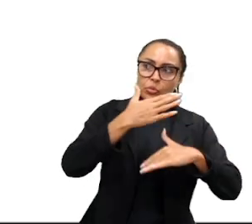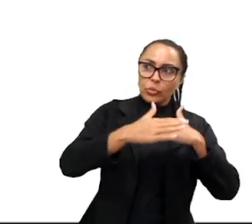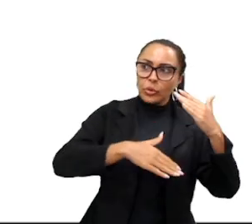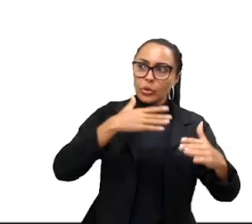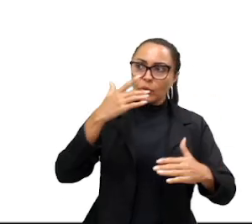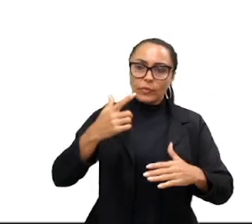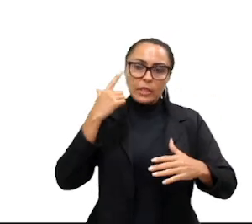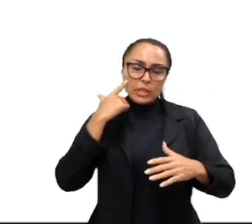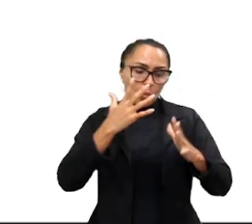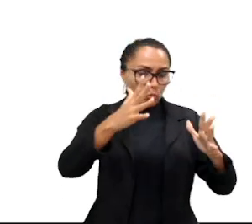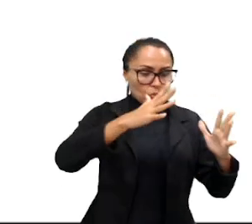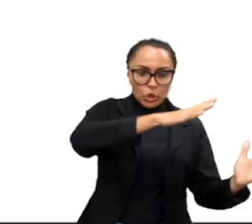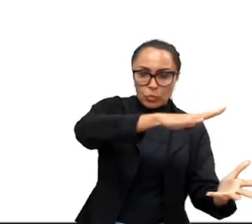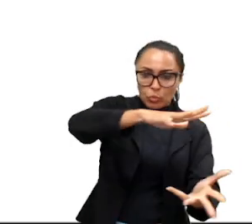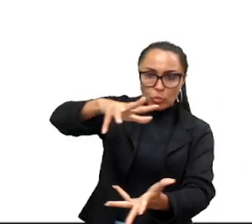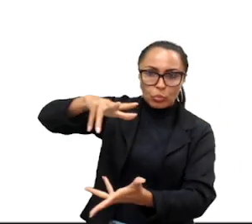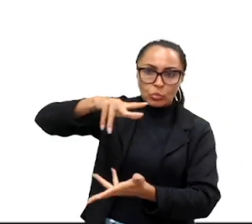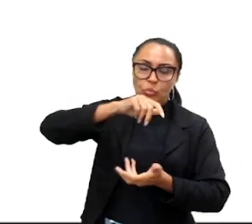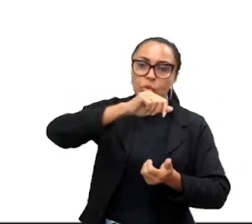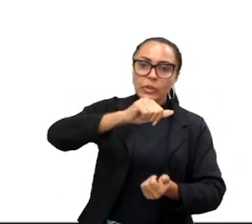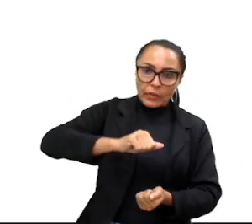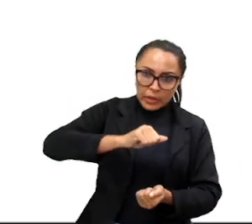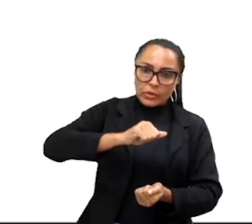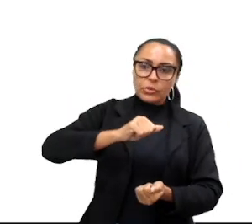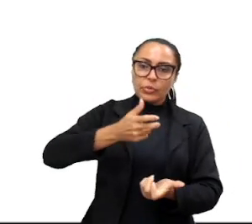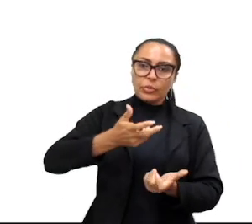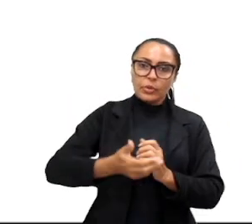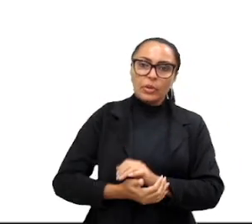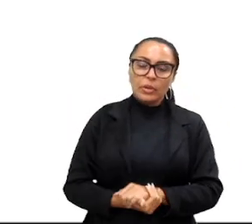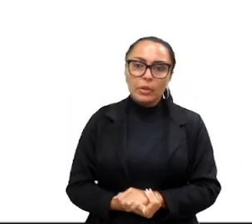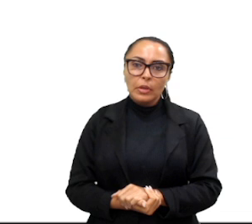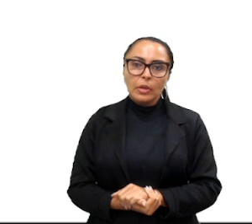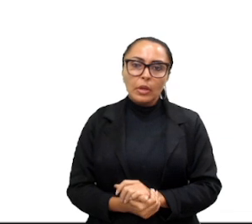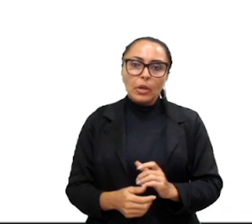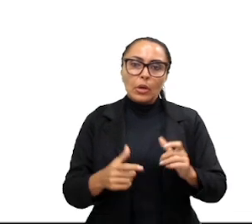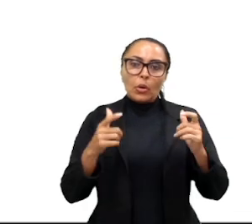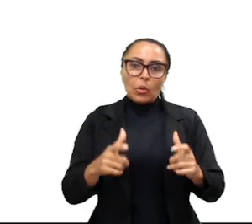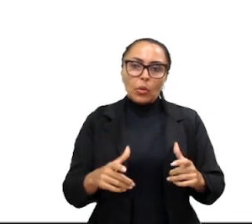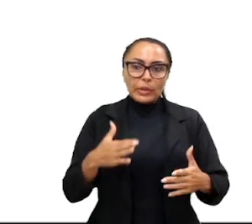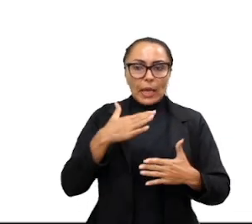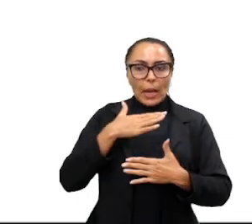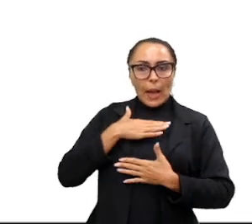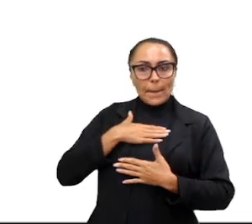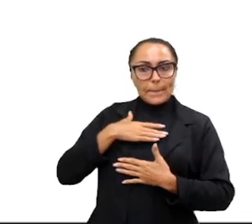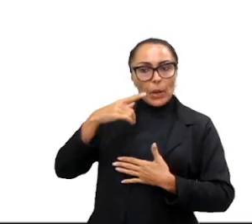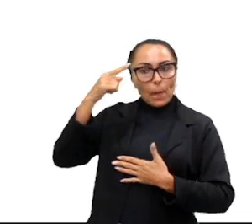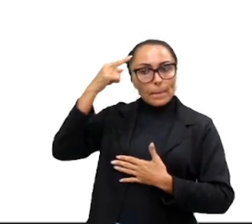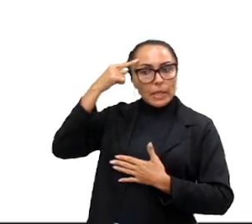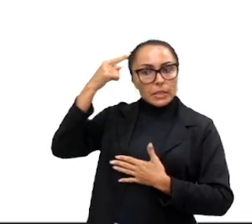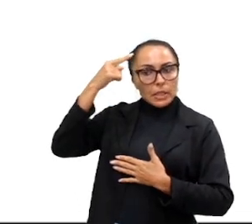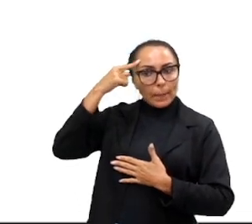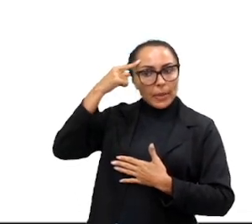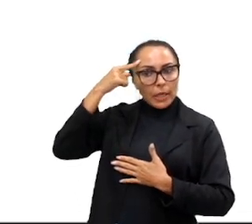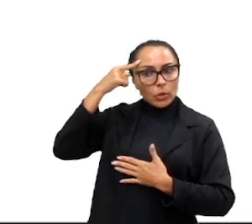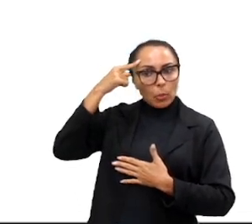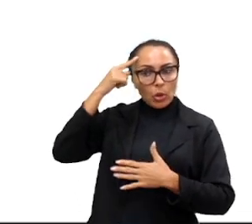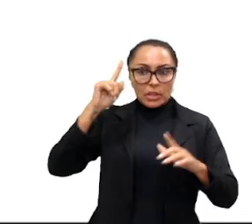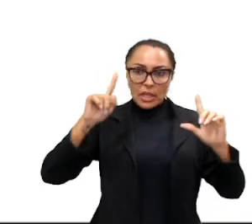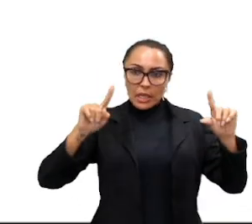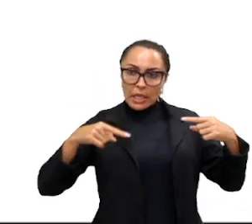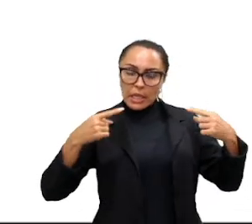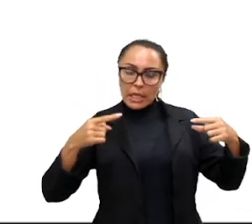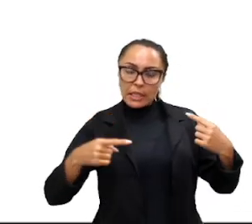mundo, um universo onde a minha linha de pensamento possa ser crítica,